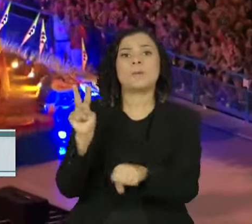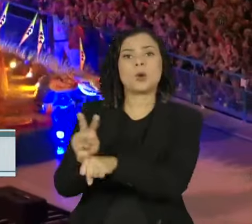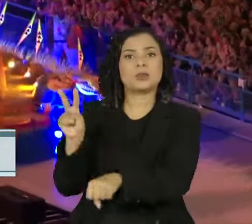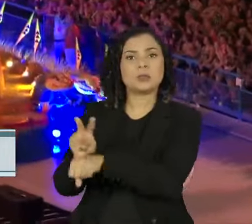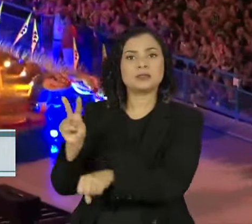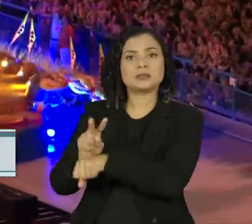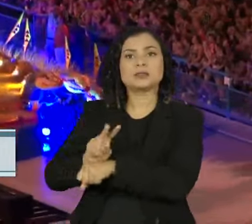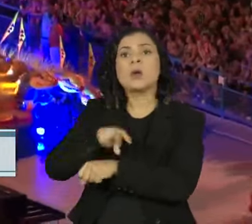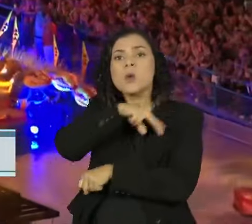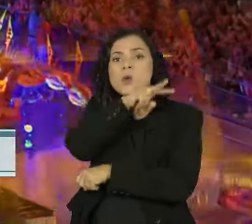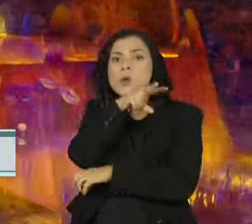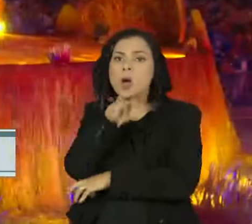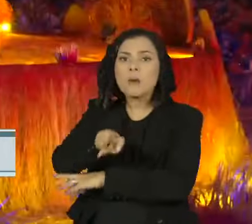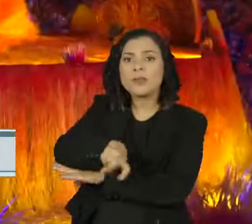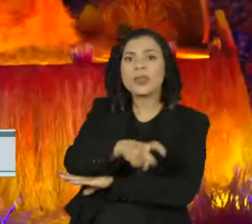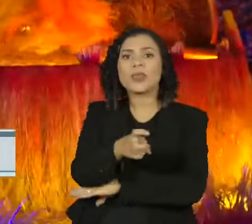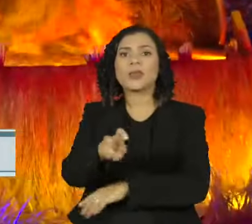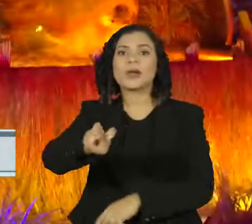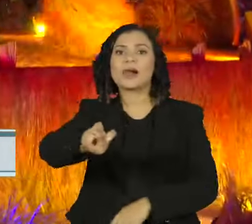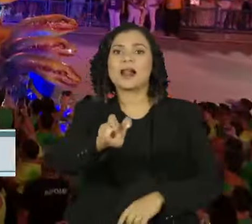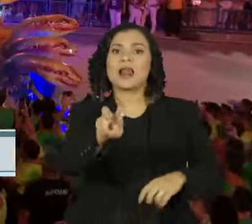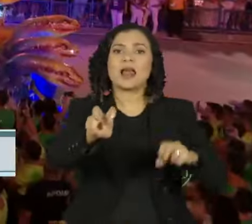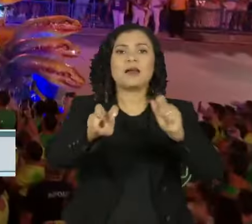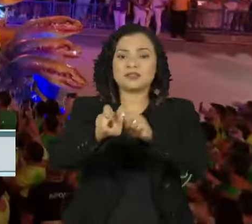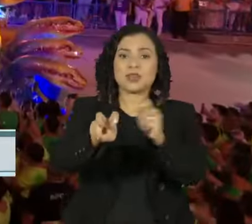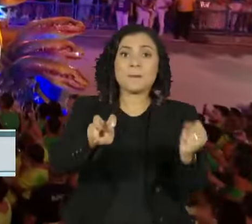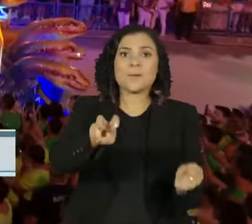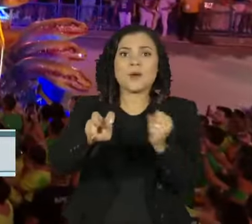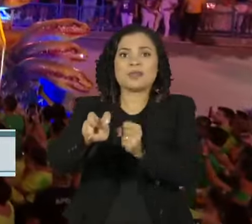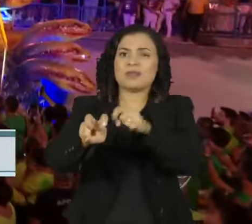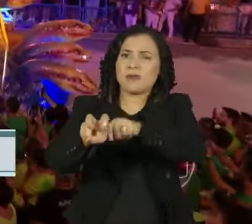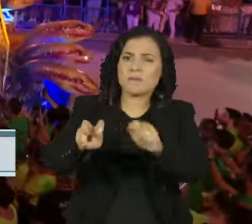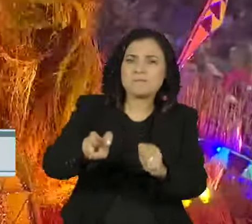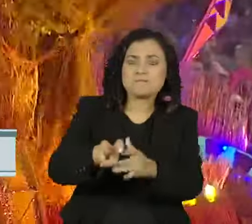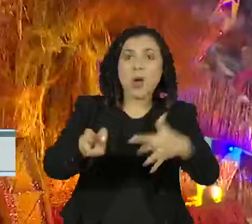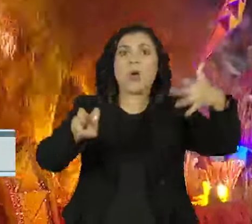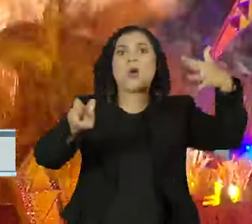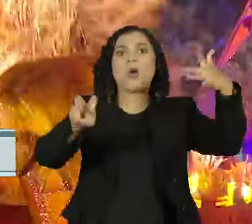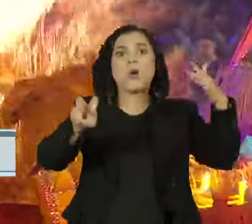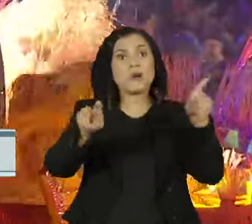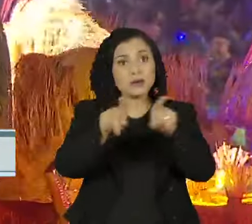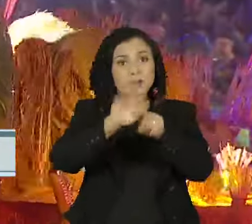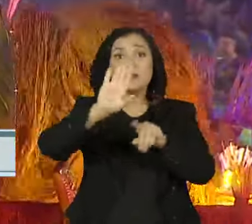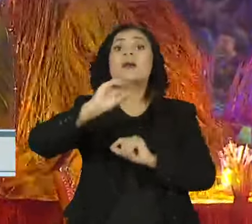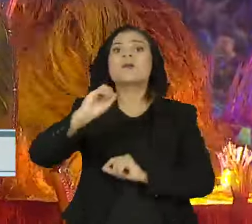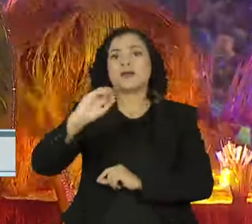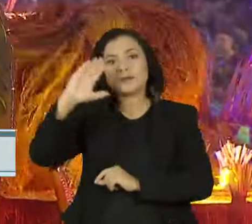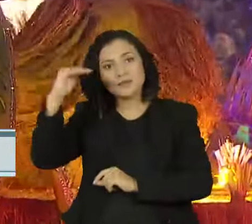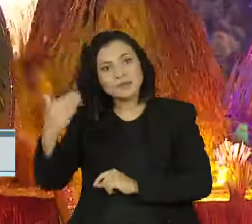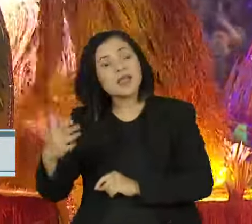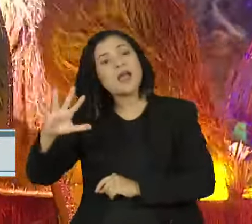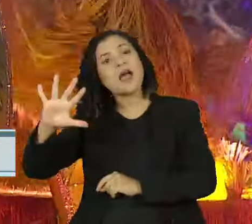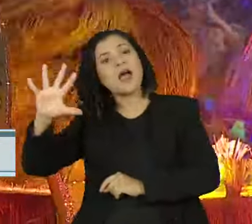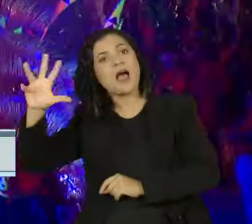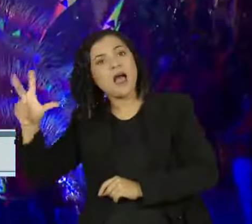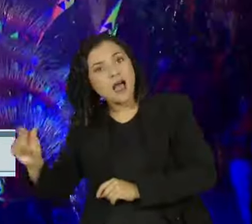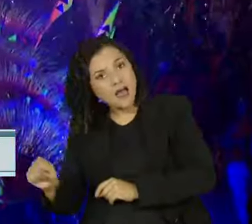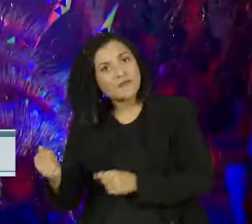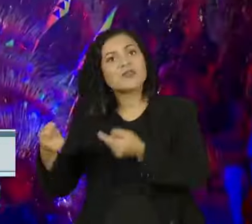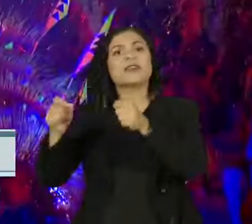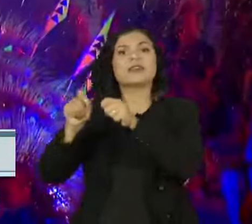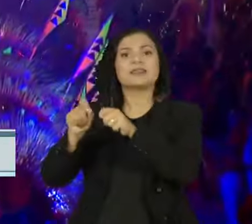grande serpente mítica, com poderes de transformação, além dos cultos africanos das crenças